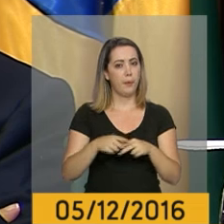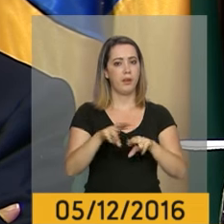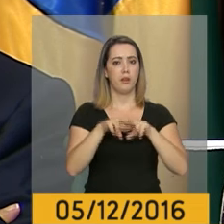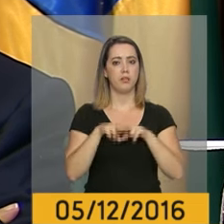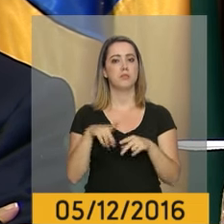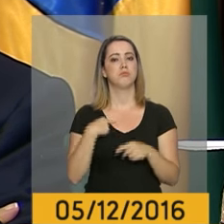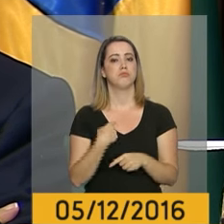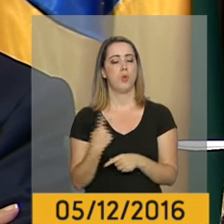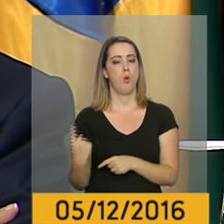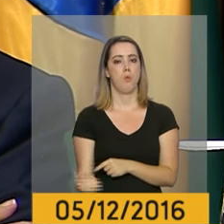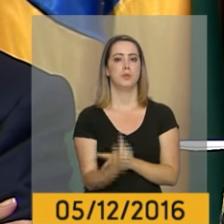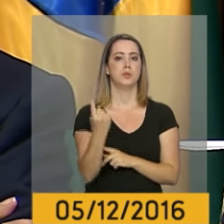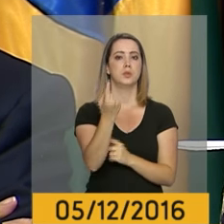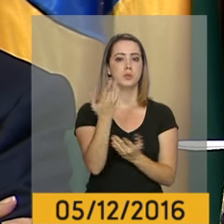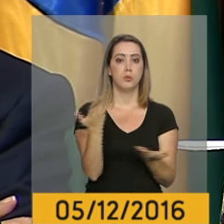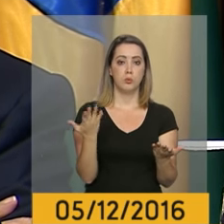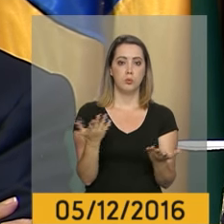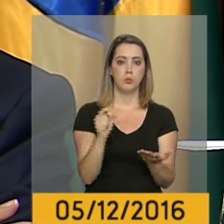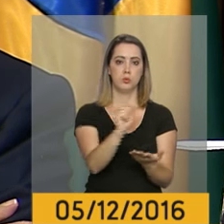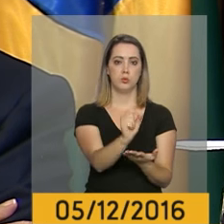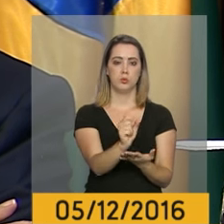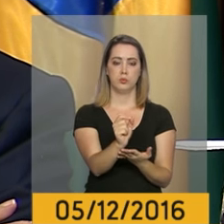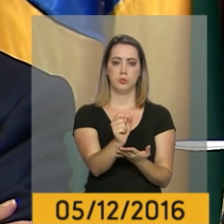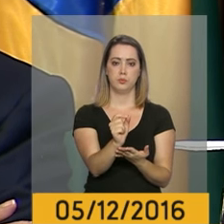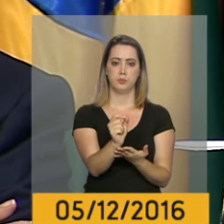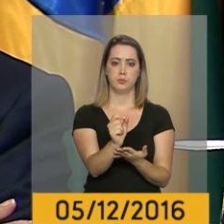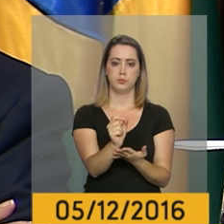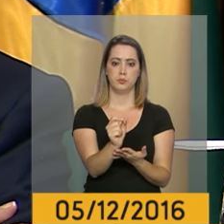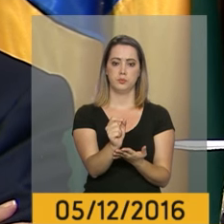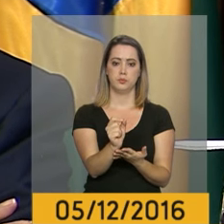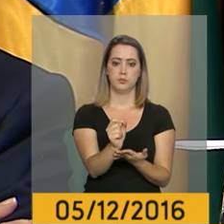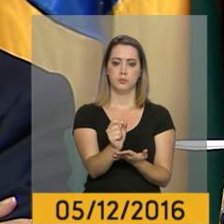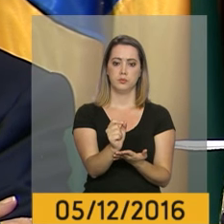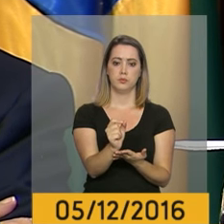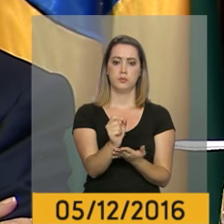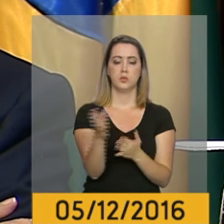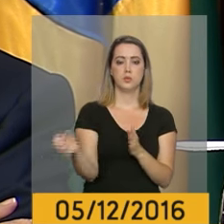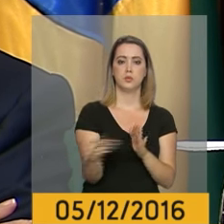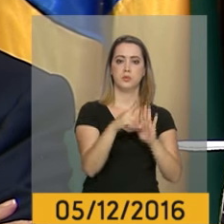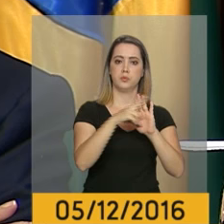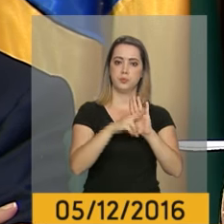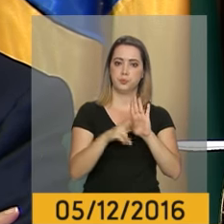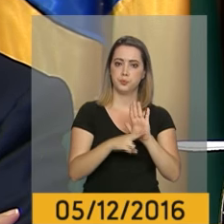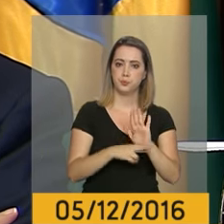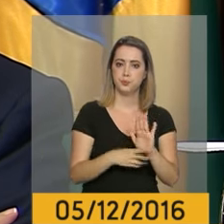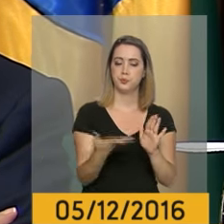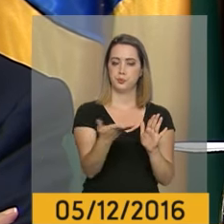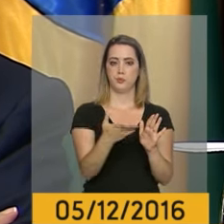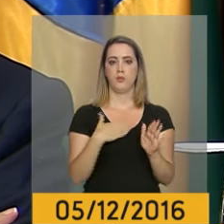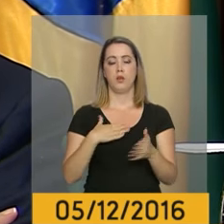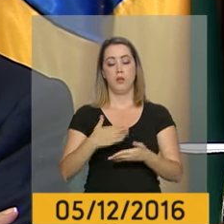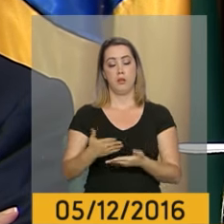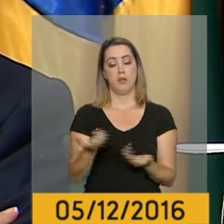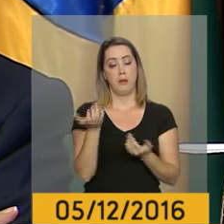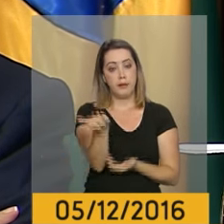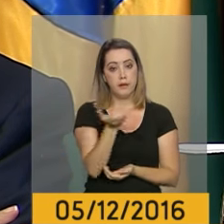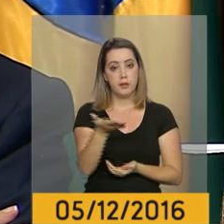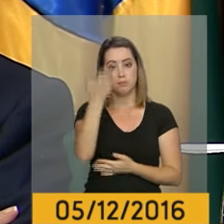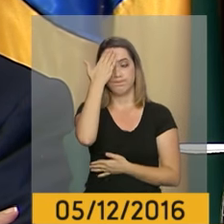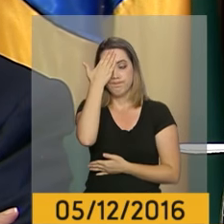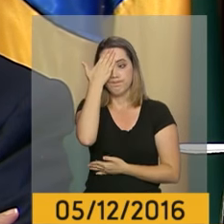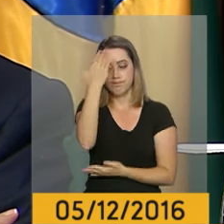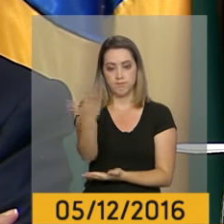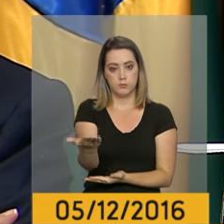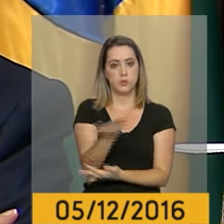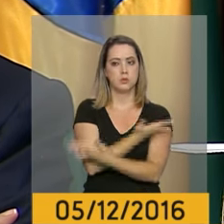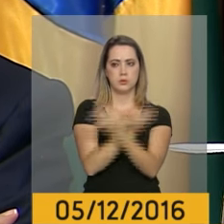a bom termo nesta nesta reforma. que eu desde já quero agradecer o que